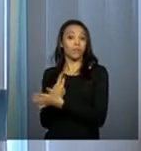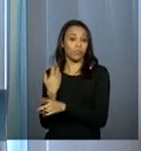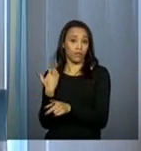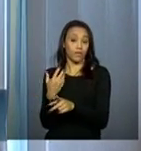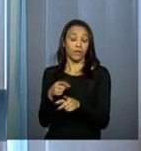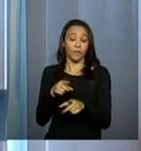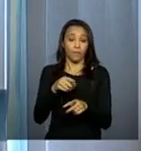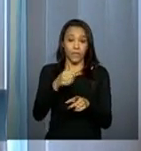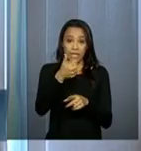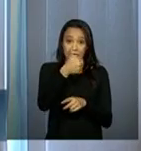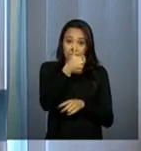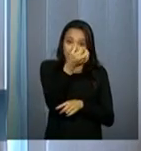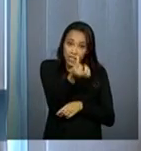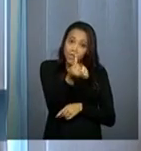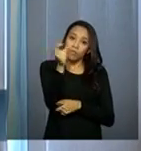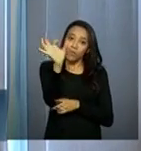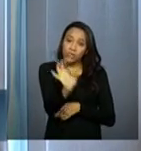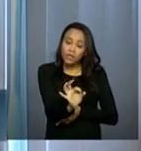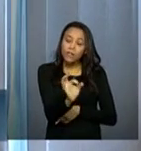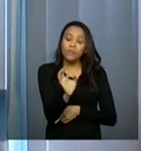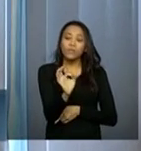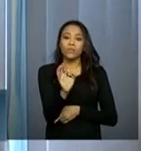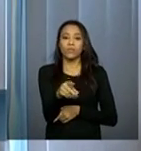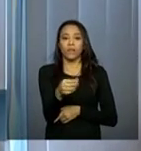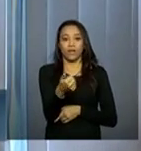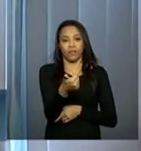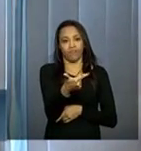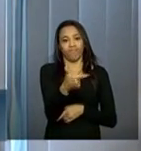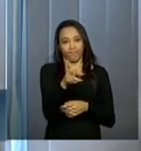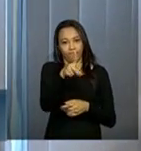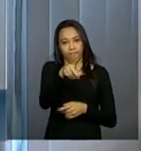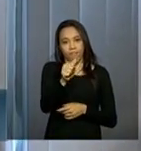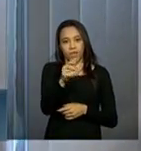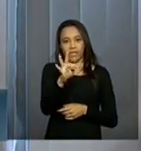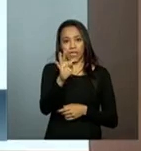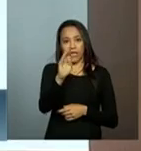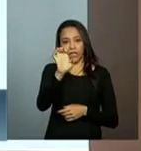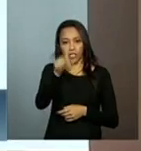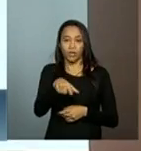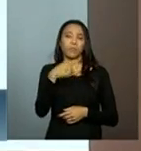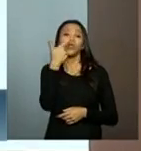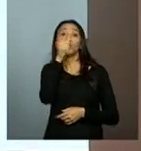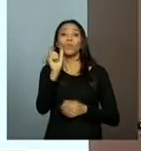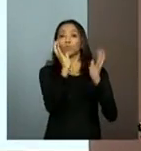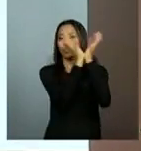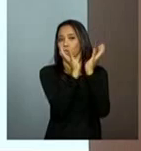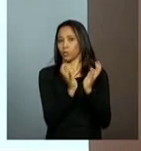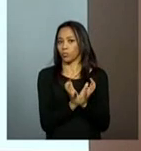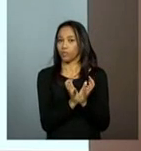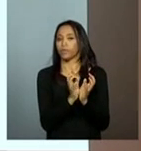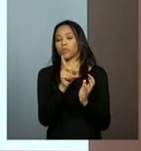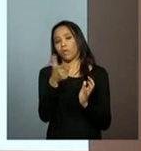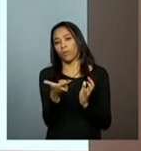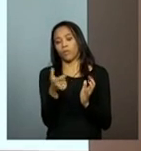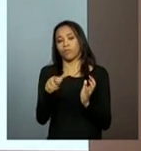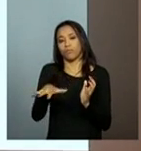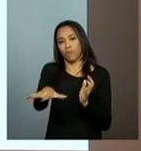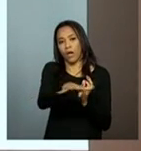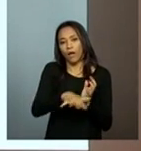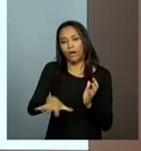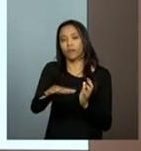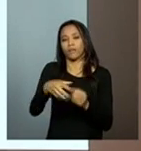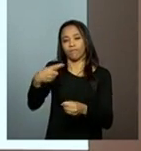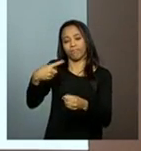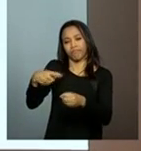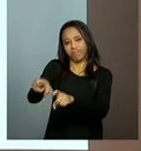6% das pastagens observadas em 2012 vieram de outras classes, ou de vegetação secundária, ou do mosaico de ocupações, ou